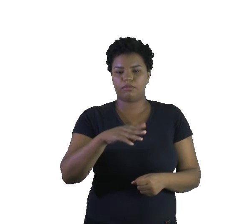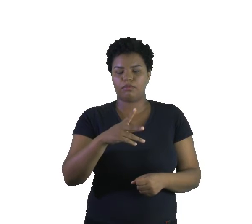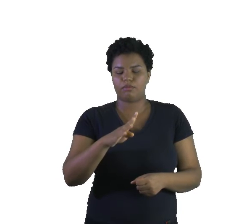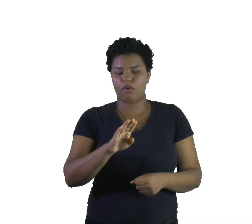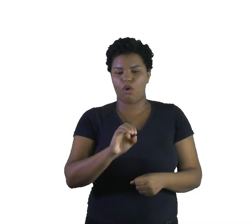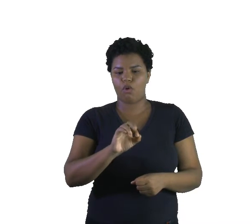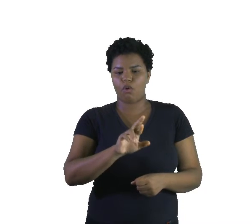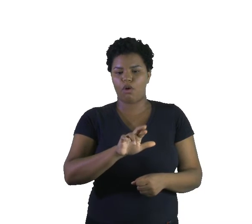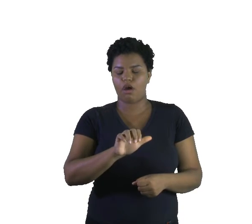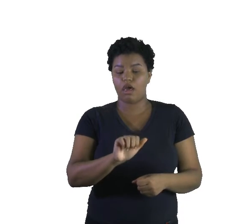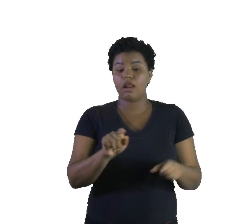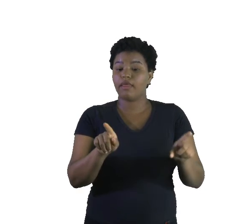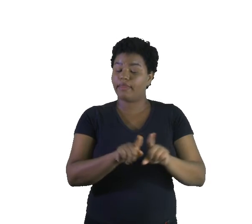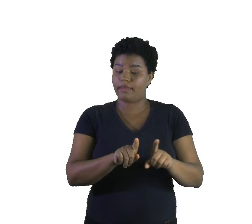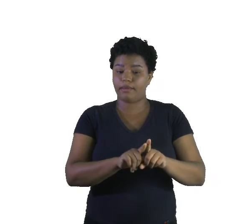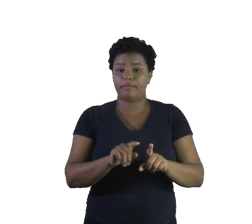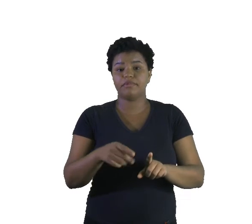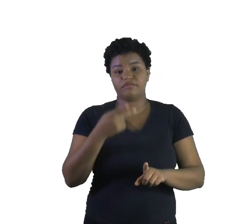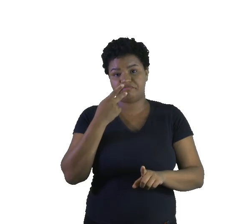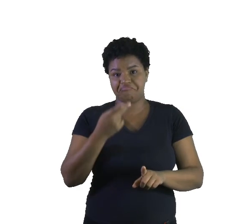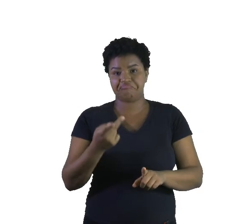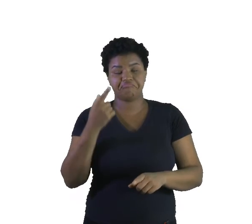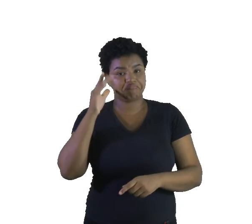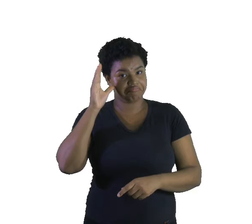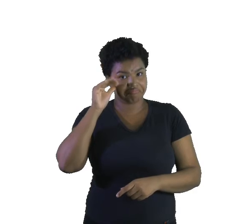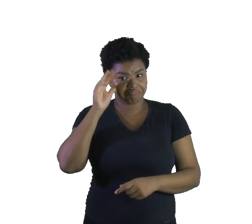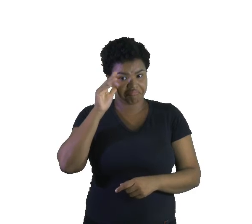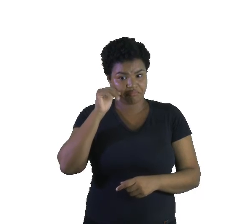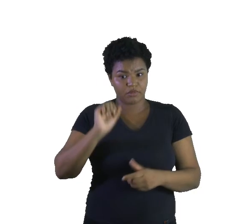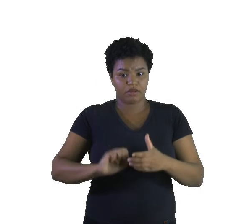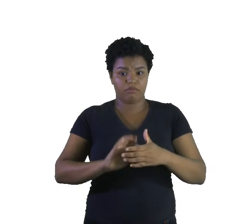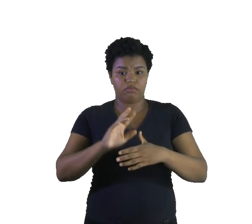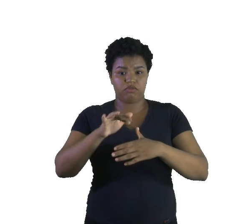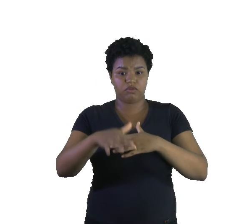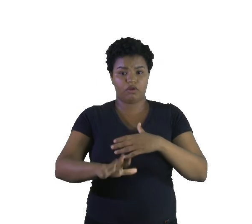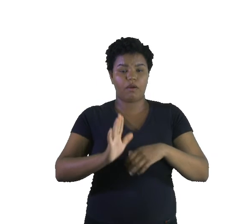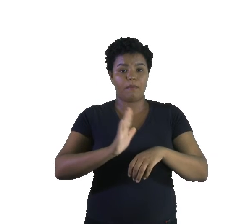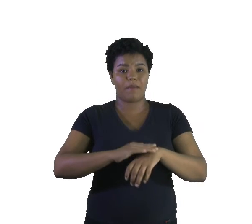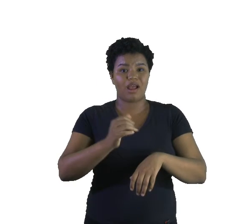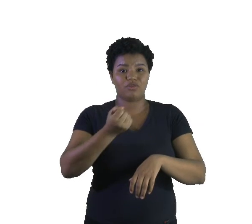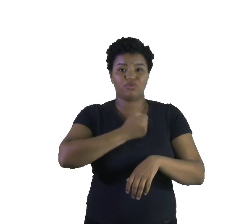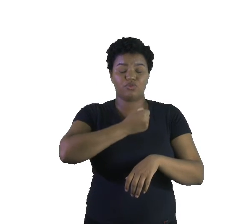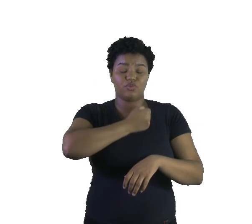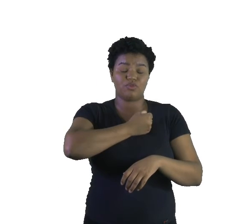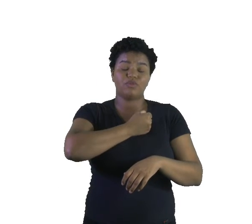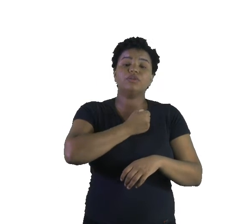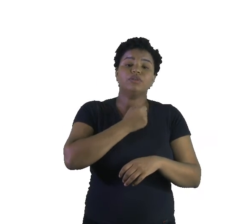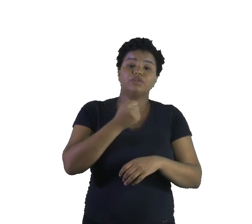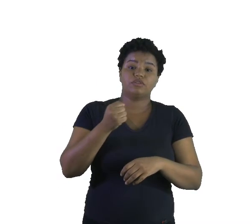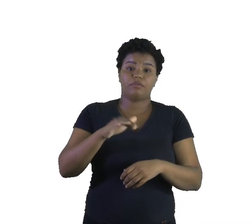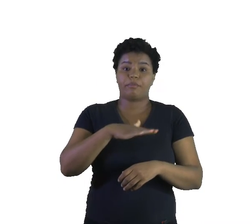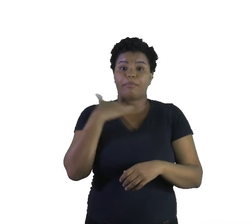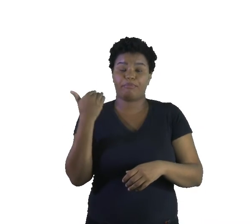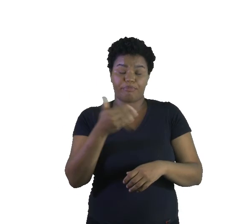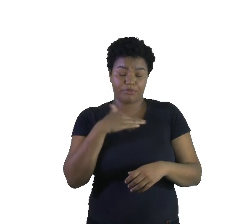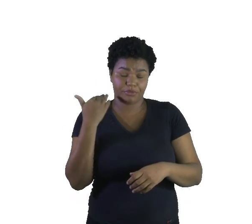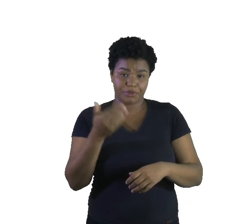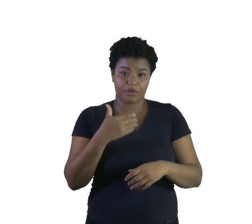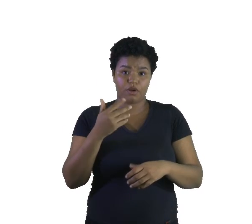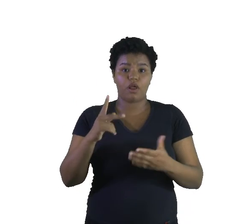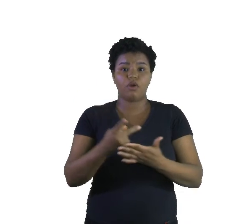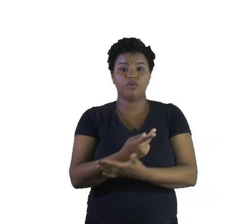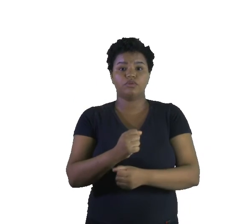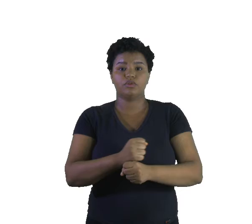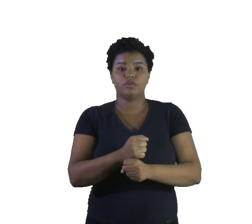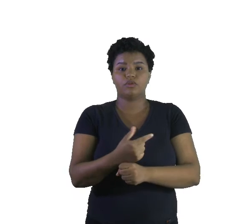Também, vamos citar aqui como curiosidade, a erupção com maior número de vítimas fatais, que essa erupção ocorreu no ano